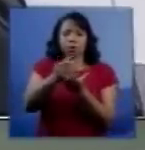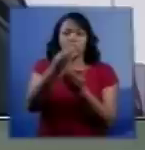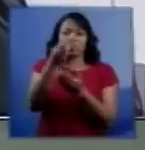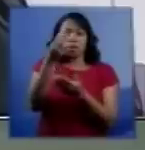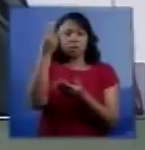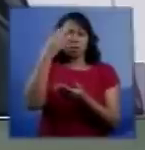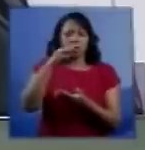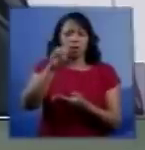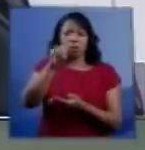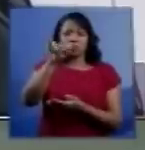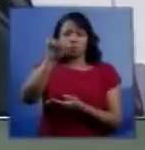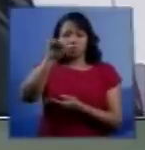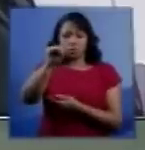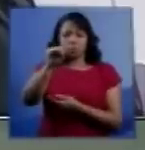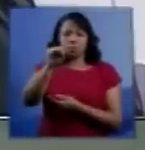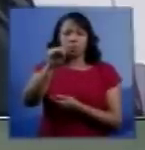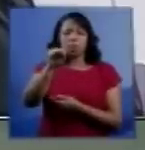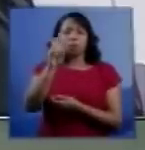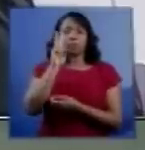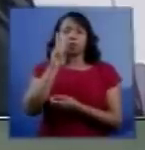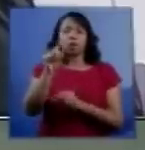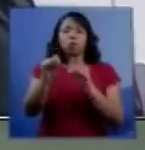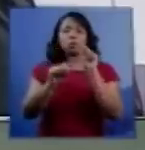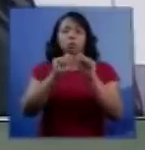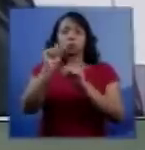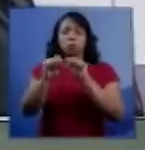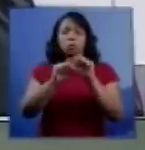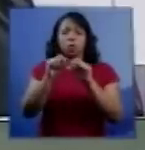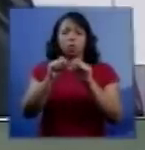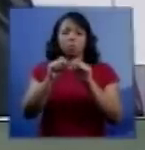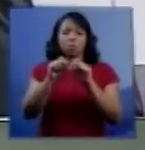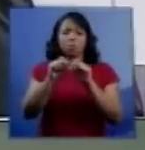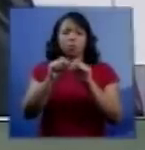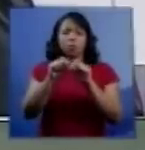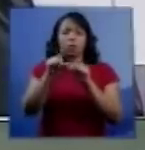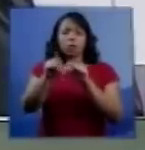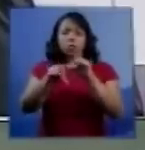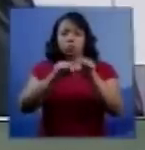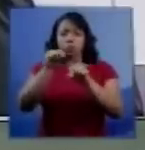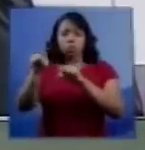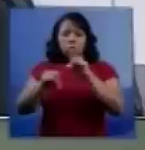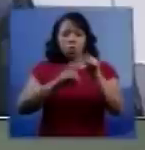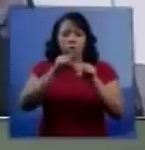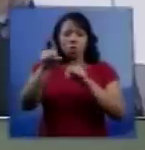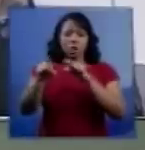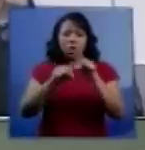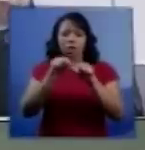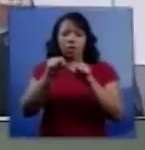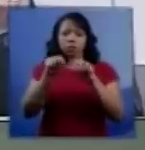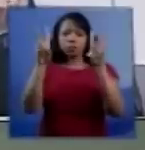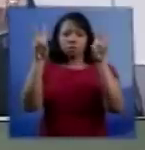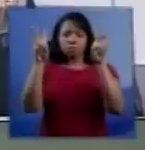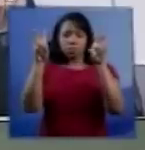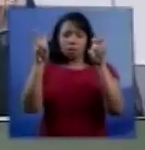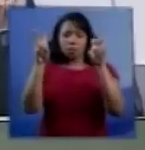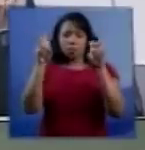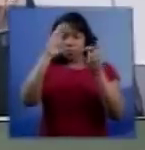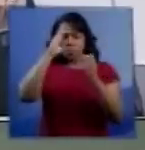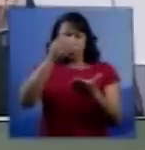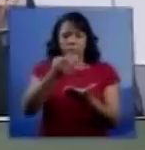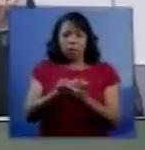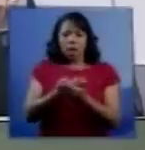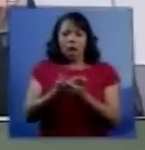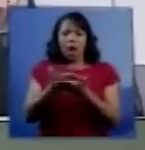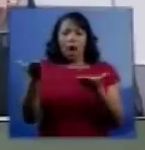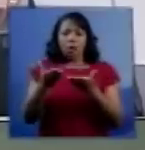Dias visamos justamente colher esses elementos de convicção passo a